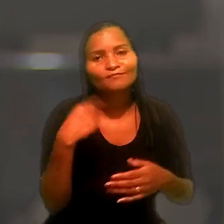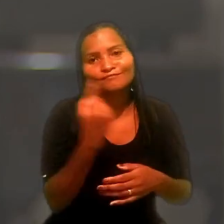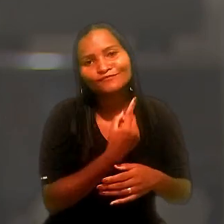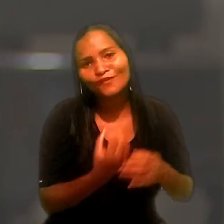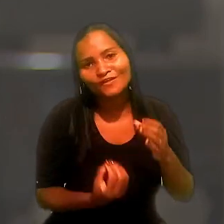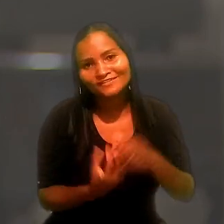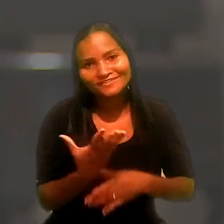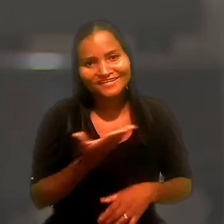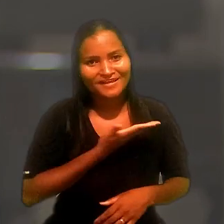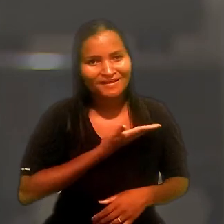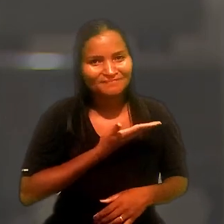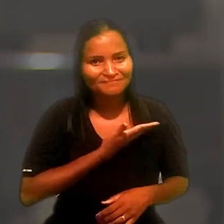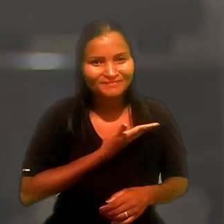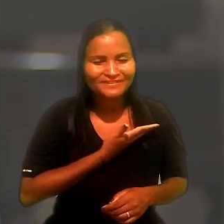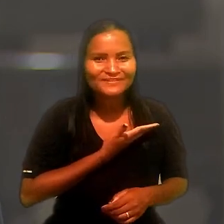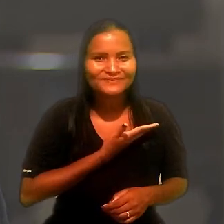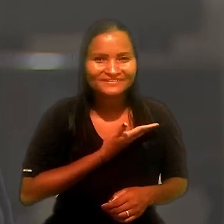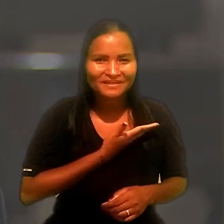amigos